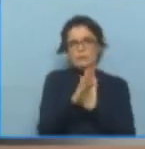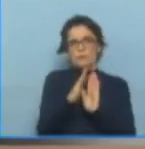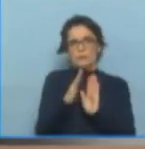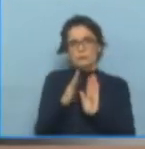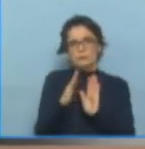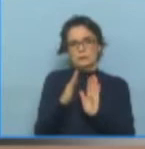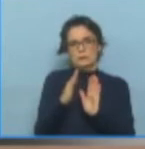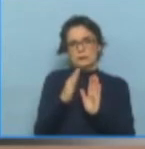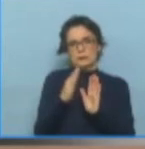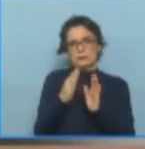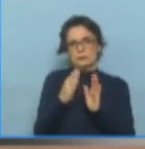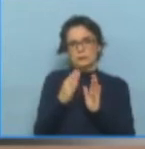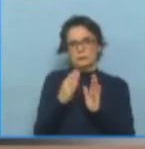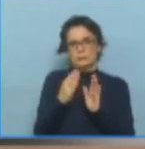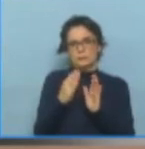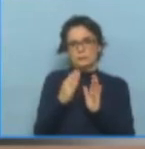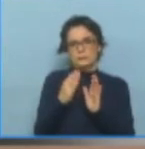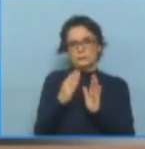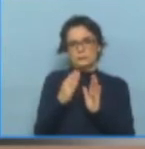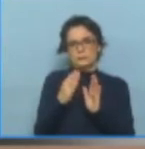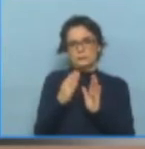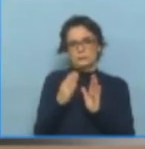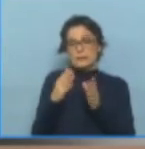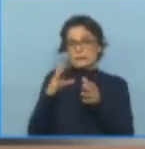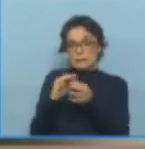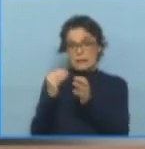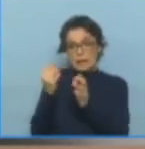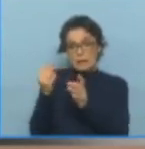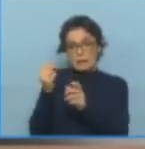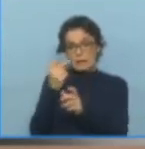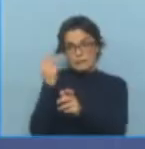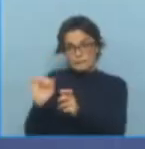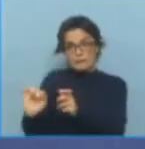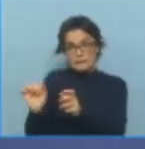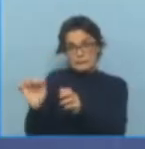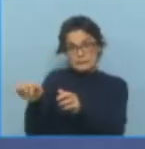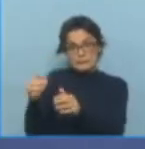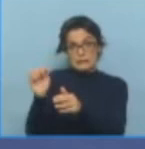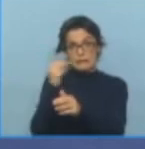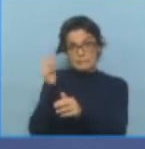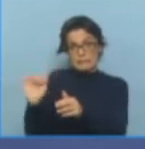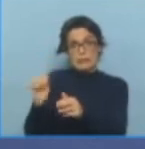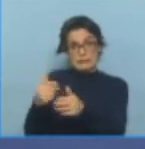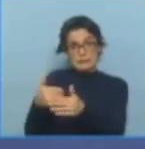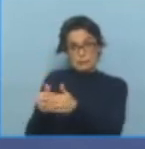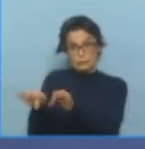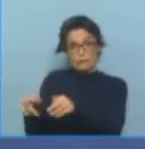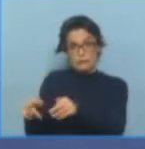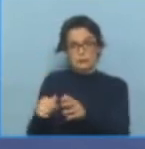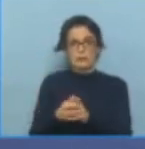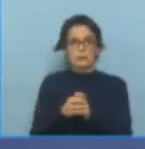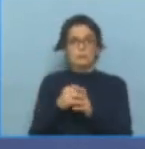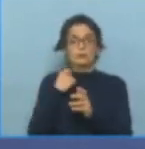aspectos éticos. Em segundo lugar, leva-nos a refletir sobre aspectos da relação humana e